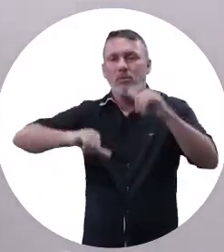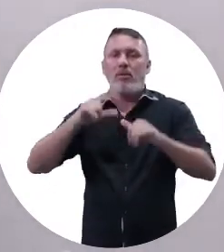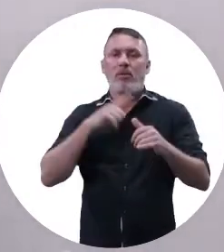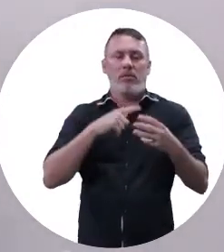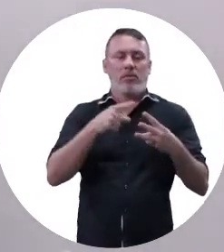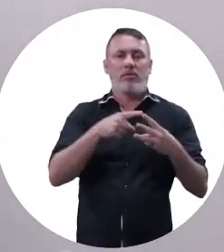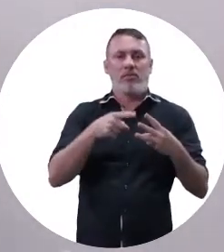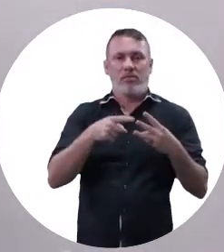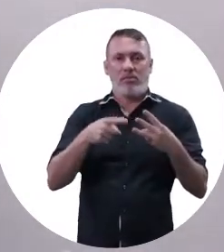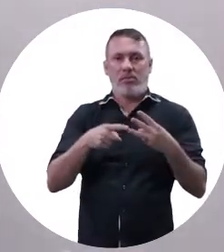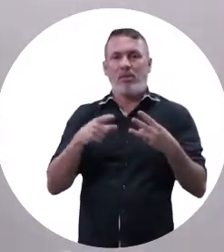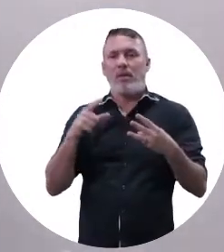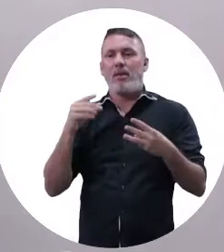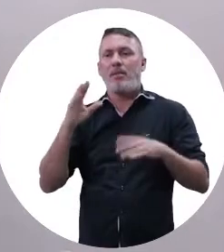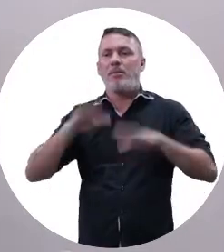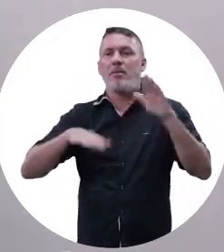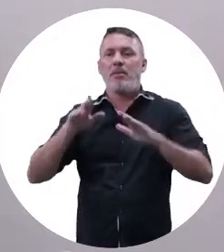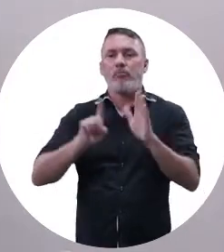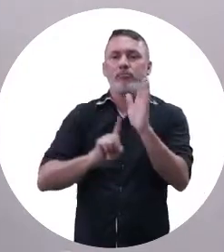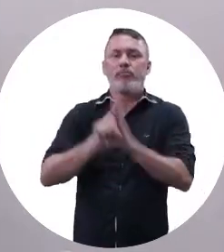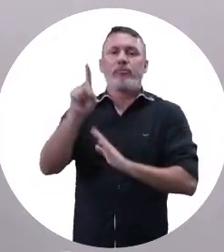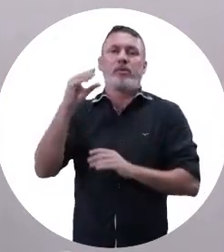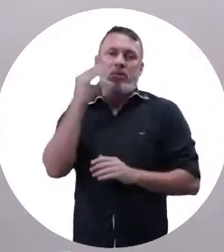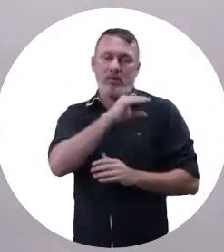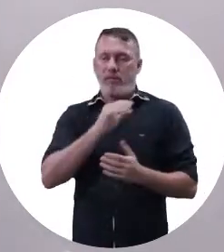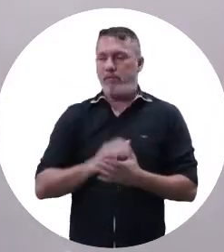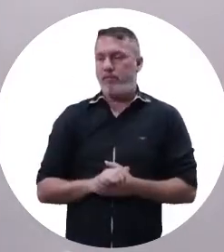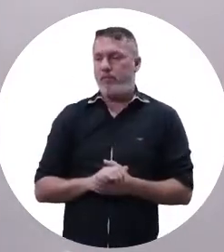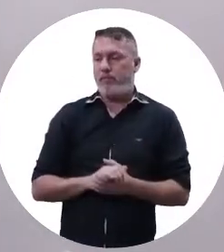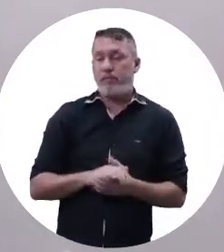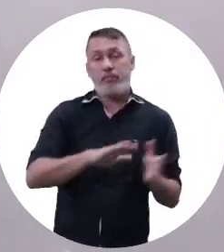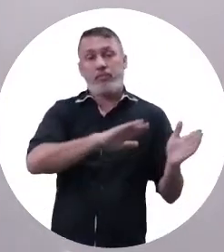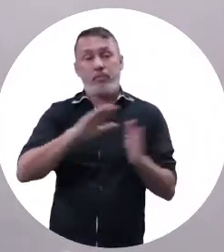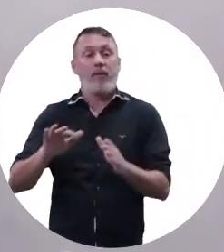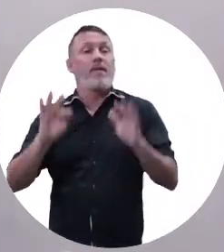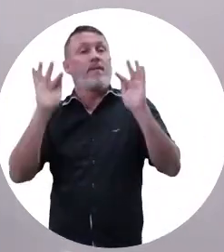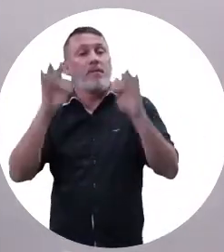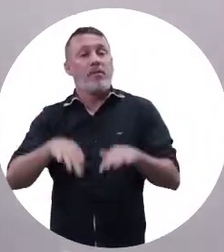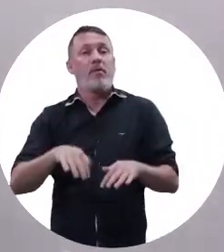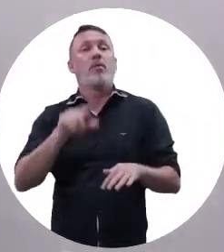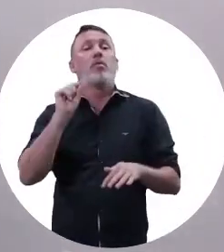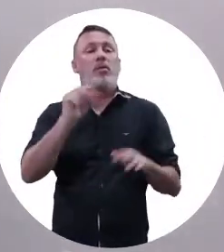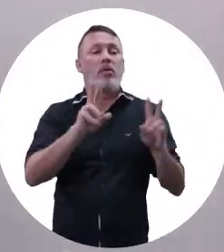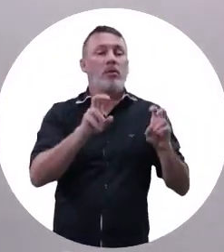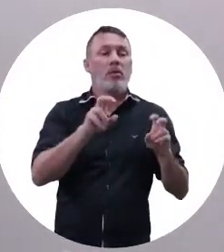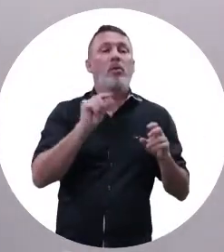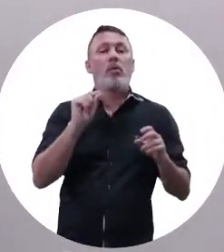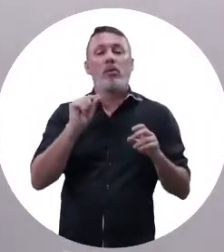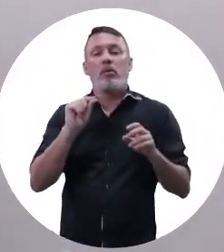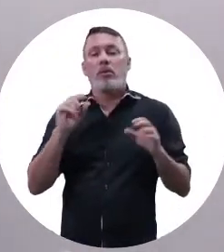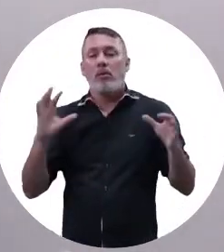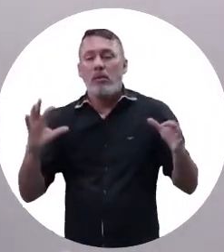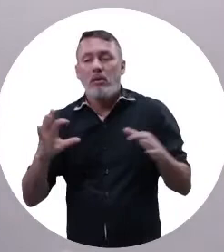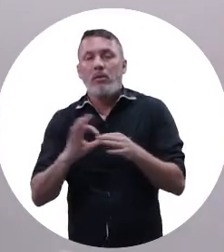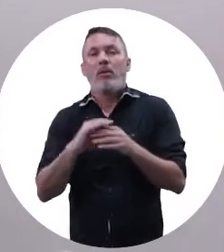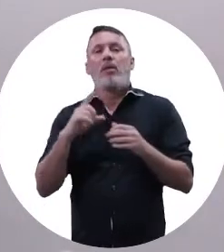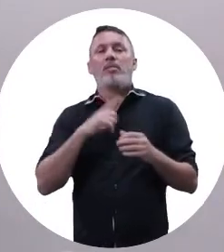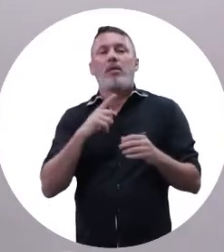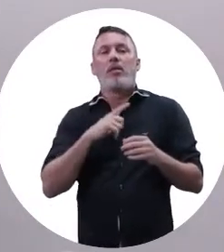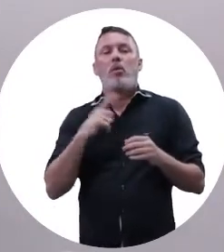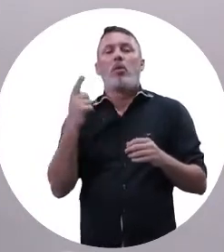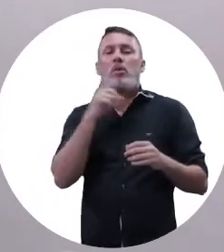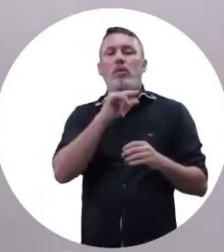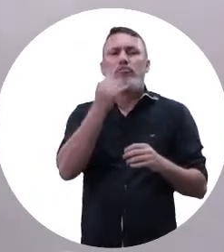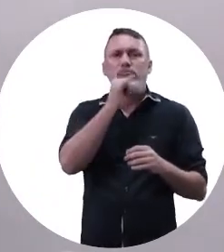nos 3 estados físicos a essa temperatura. E por fim, substâncias covalentes tendem a ter